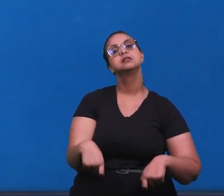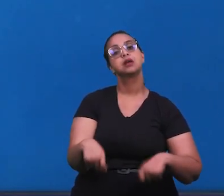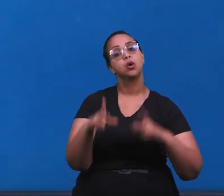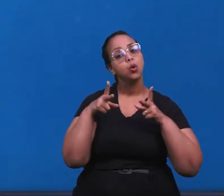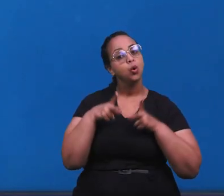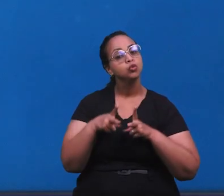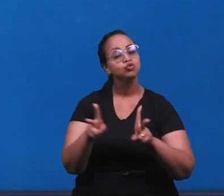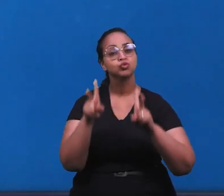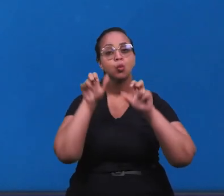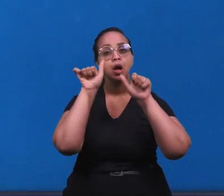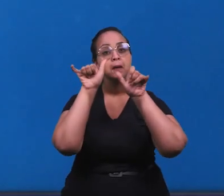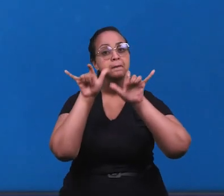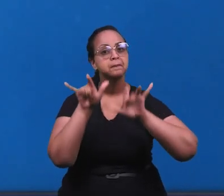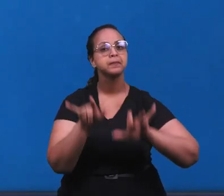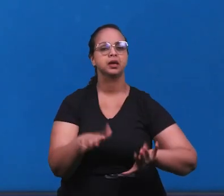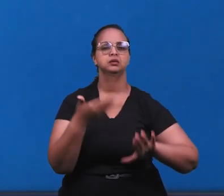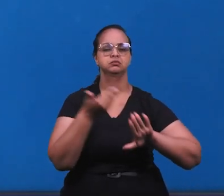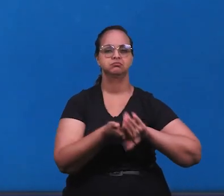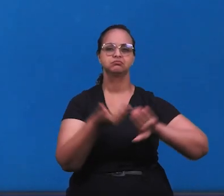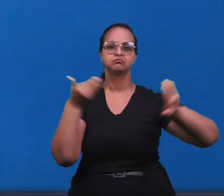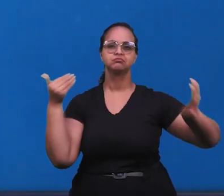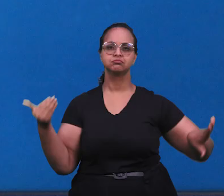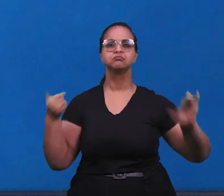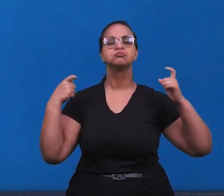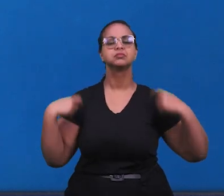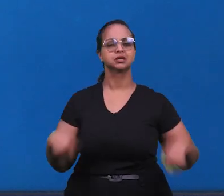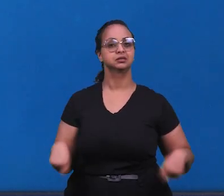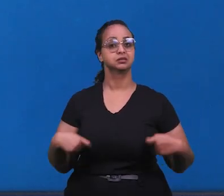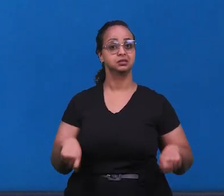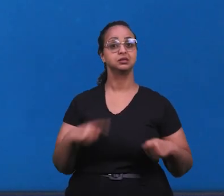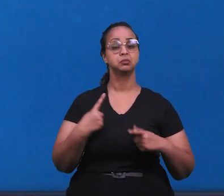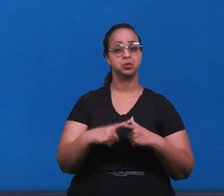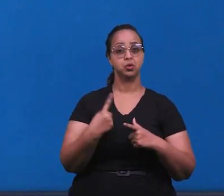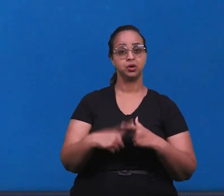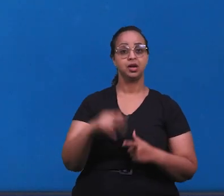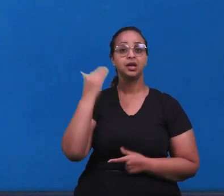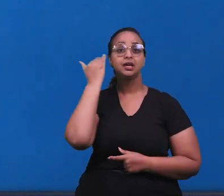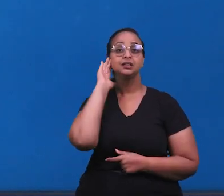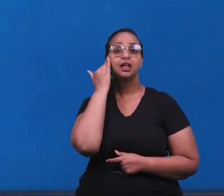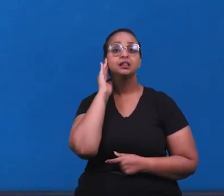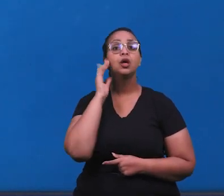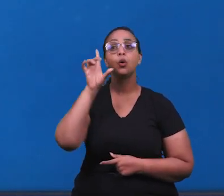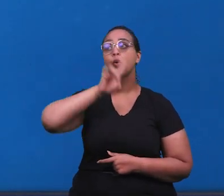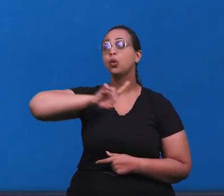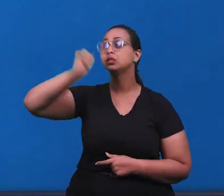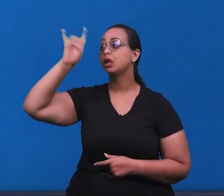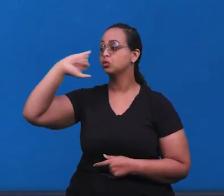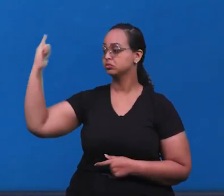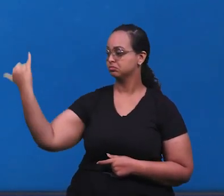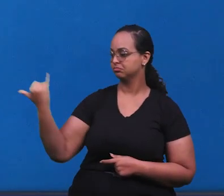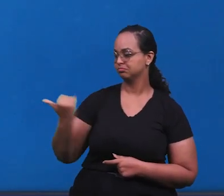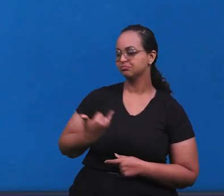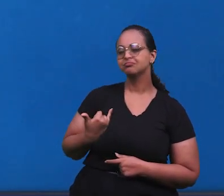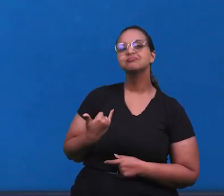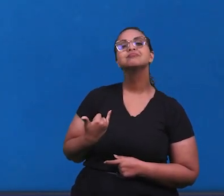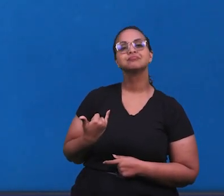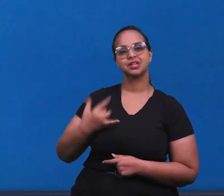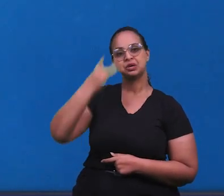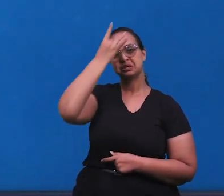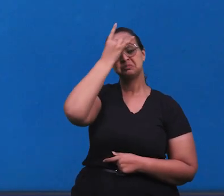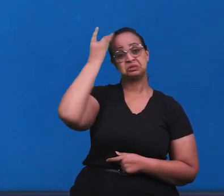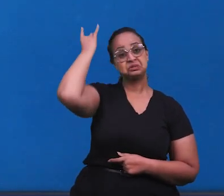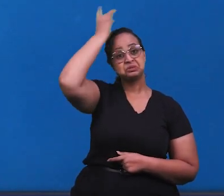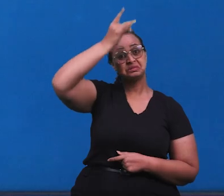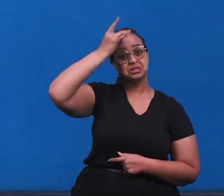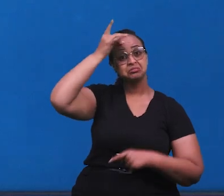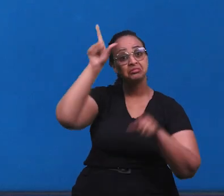essa bênção do que tem recebido e ouvido. Ouvido porque ouviu da parte do Senhor, recebido porque veio do Espírito Santo.